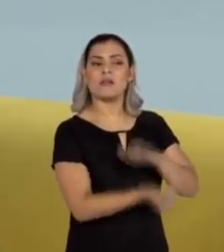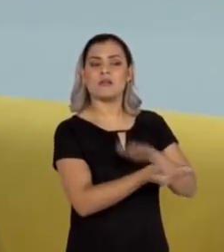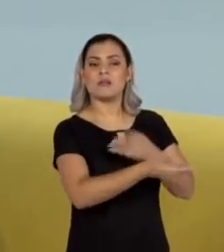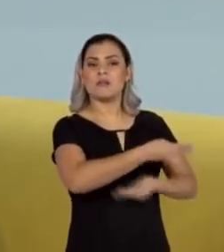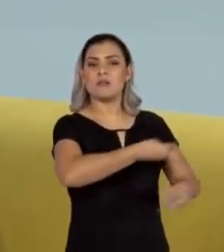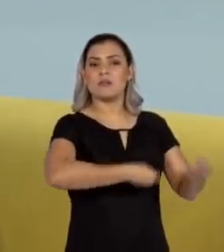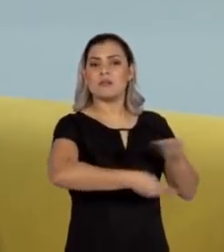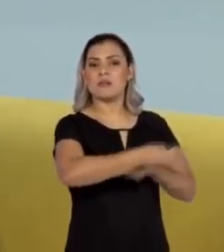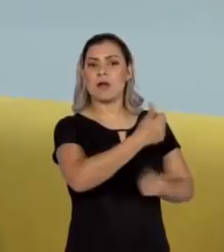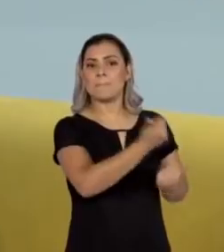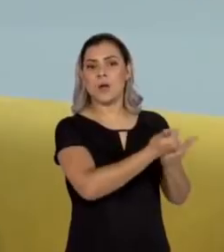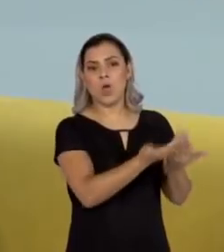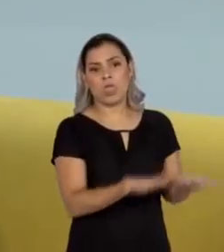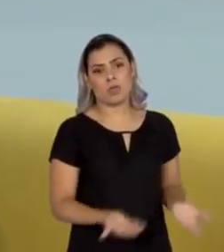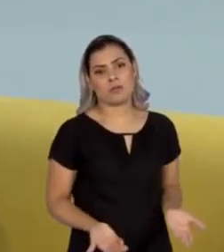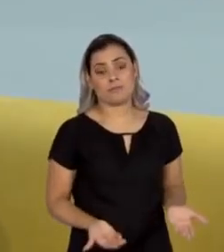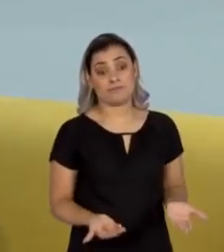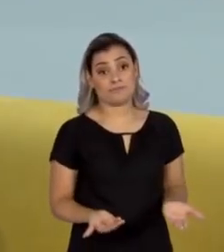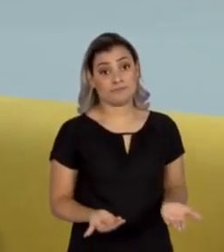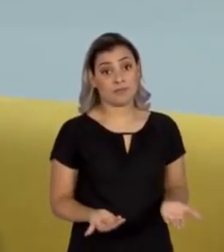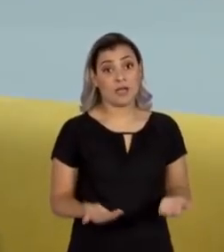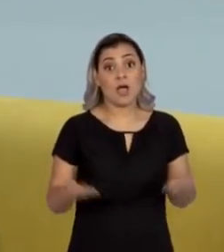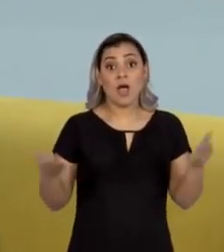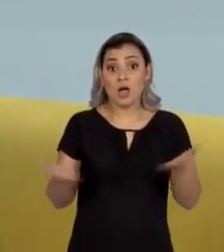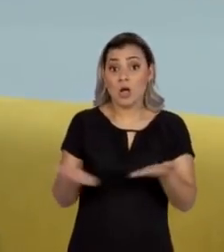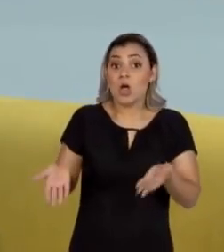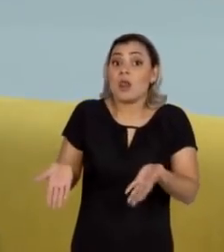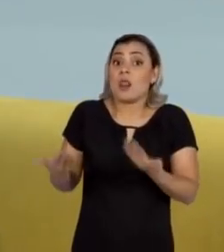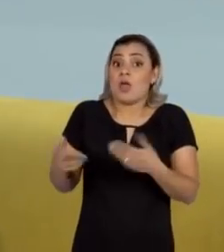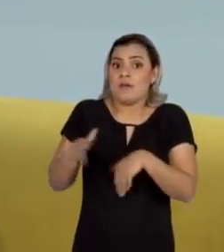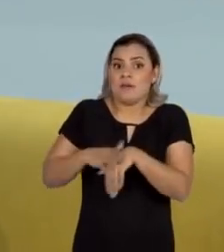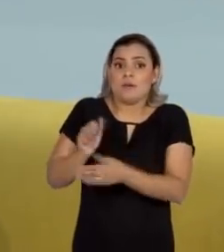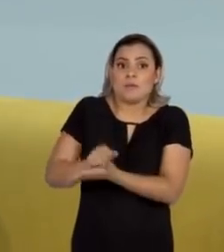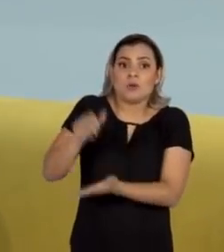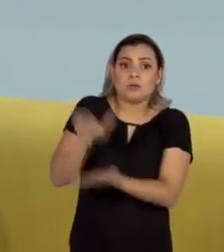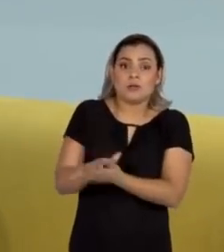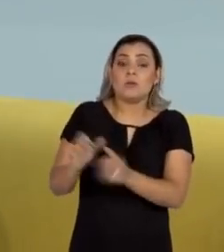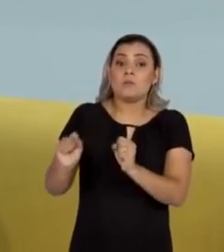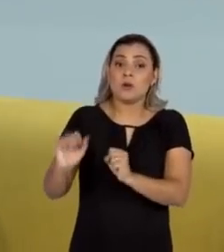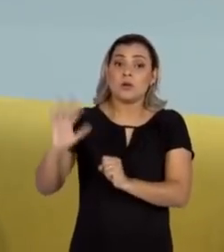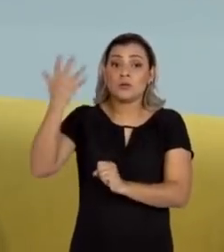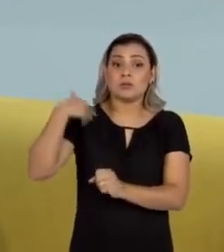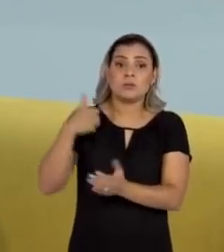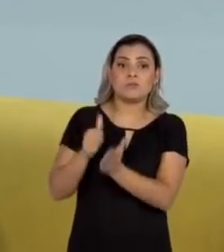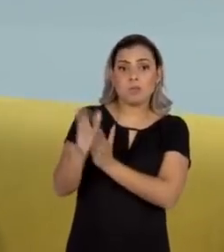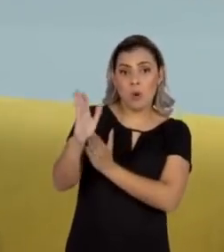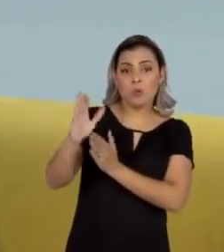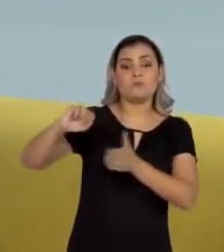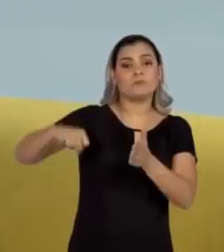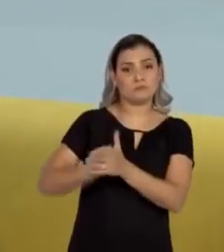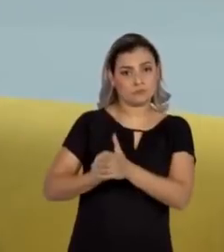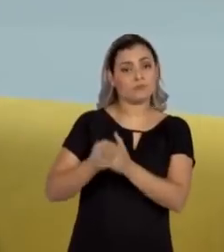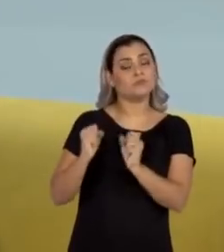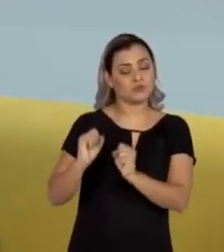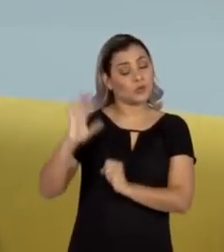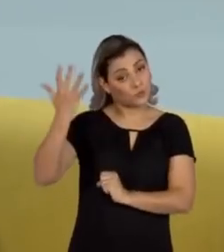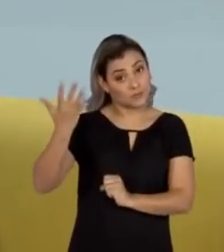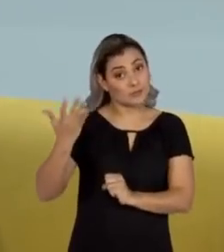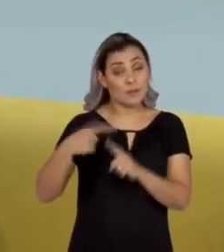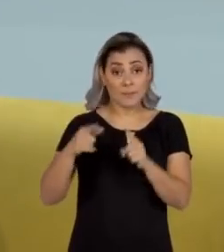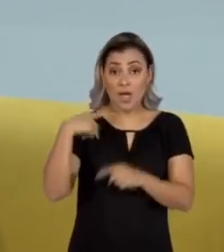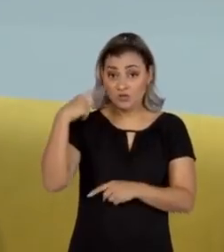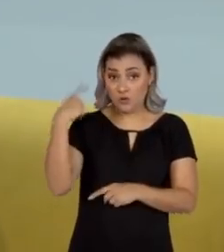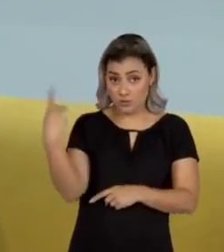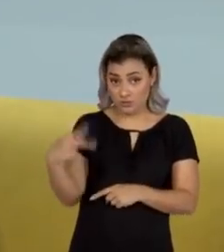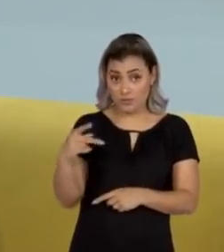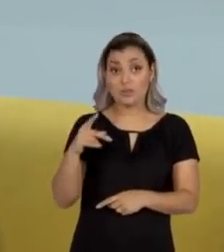favor da corrupção. A pena é a mais leve entre as possíveis, que poderiam chegar à suspensão e até à demissão. O advogado